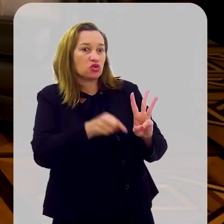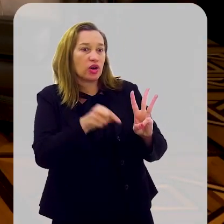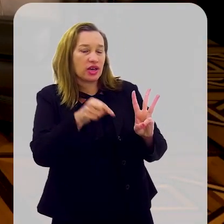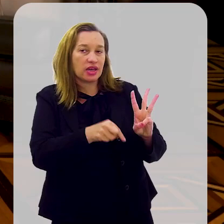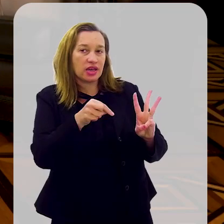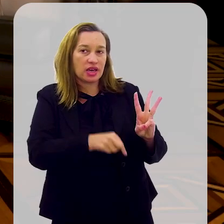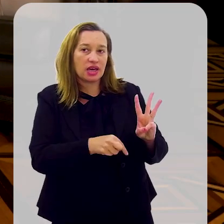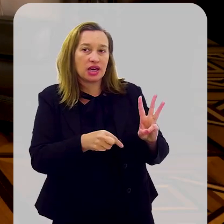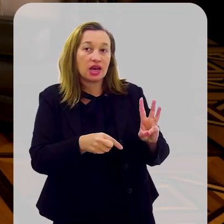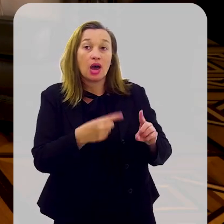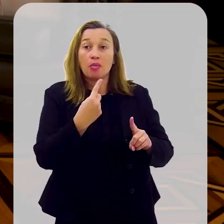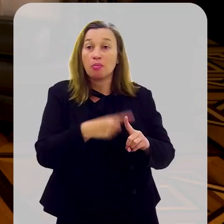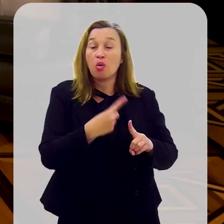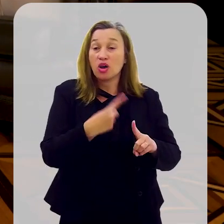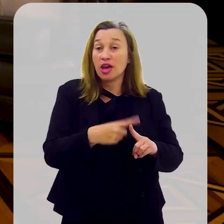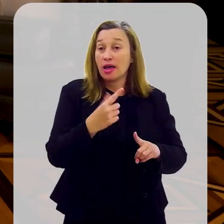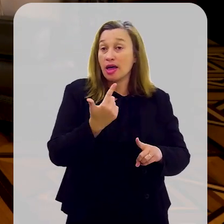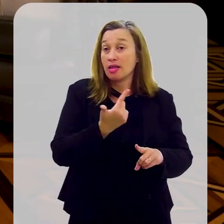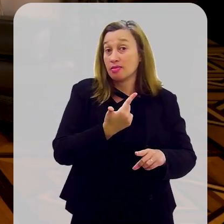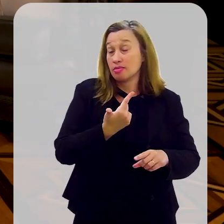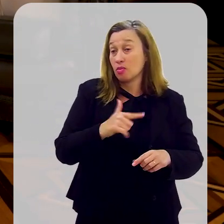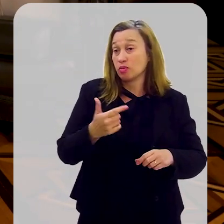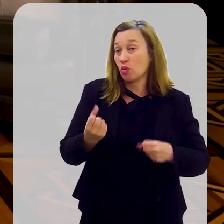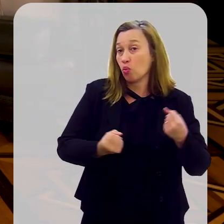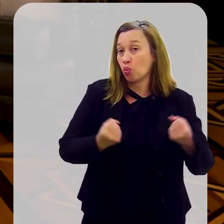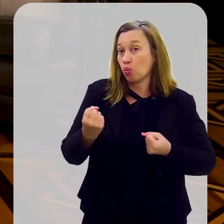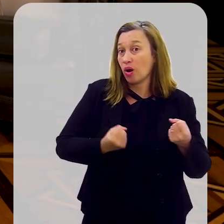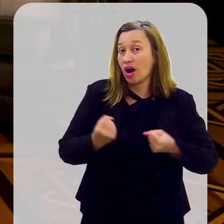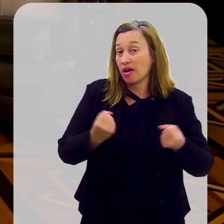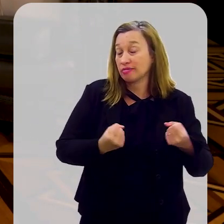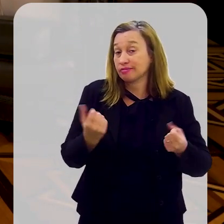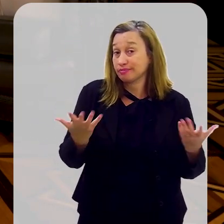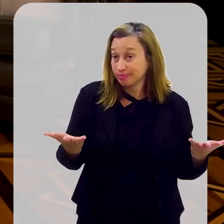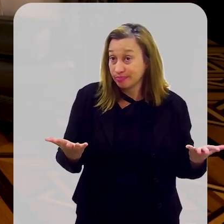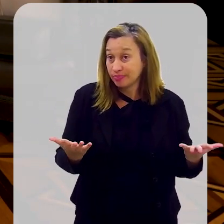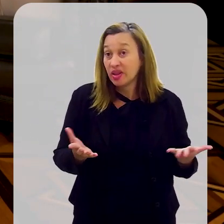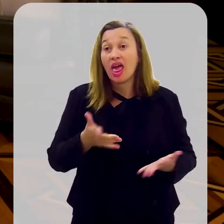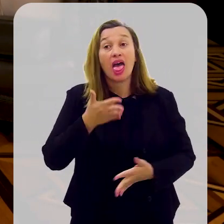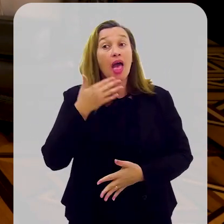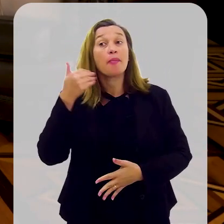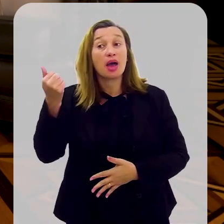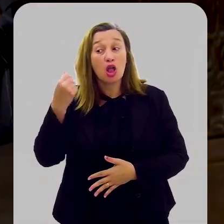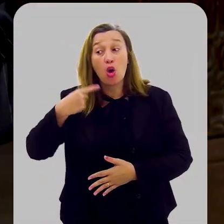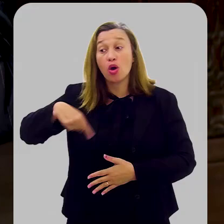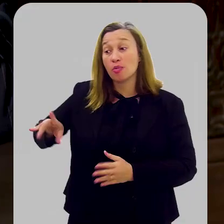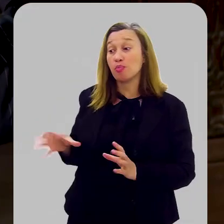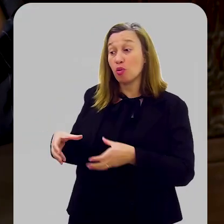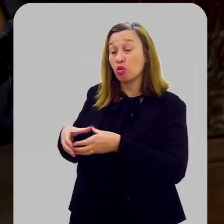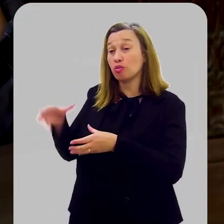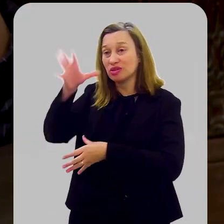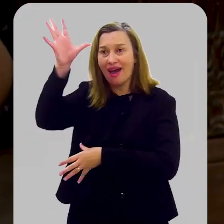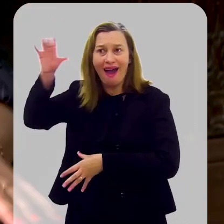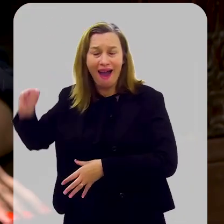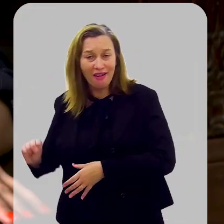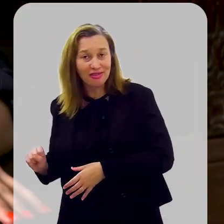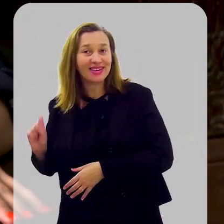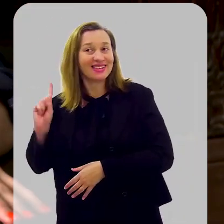aqui não é tribo e a gente não tem Ferrari. A olha gente aí, tá com tá probleminha. Vendo? A gente tá com um probleminha. É melhor ir pra